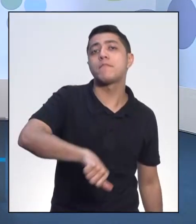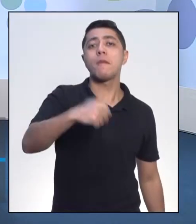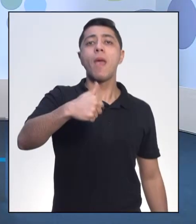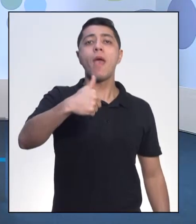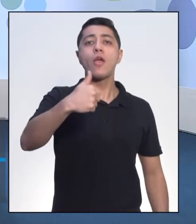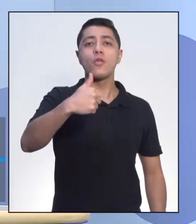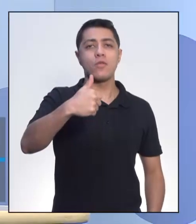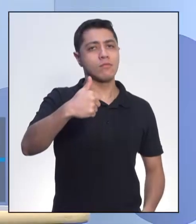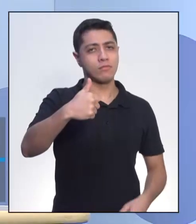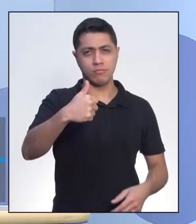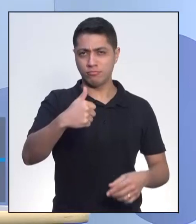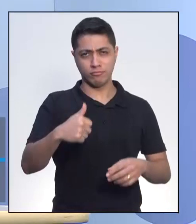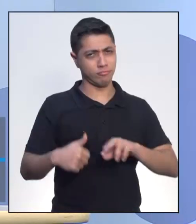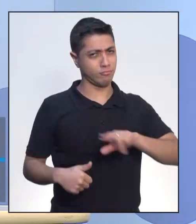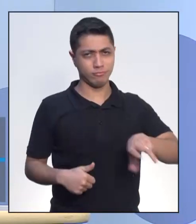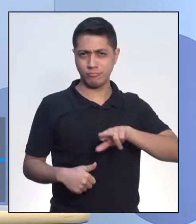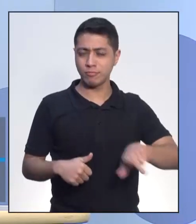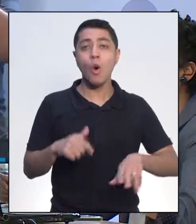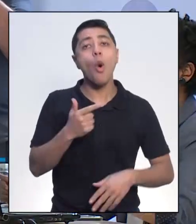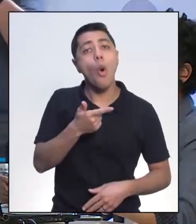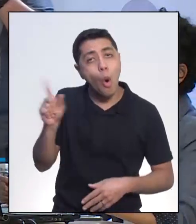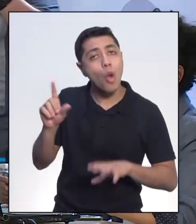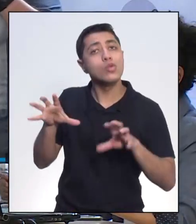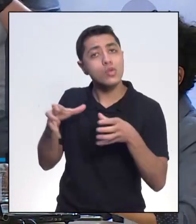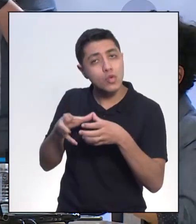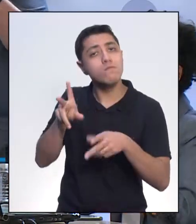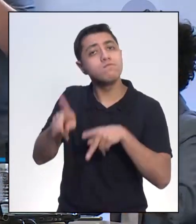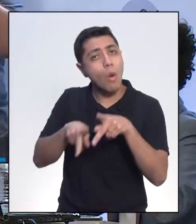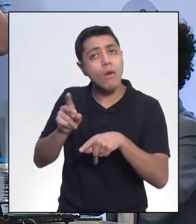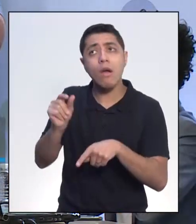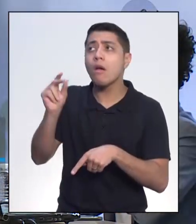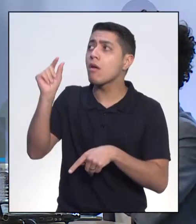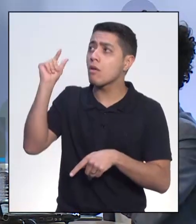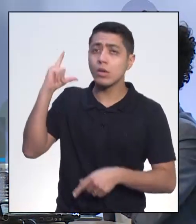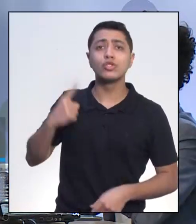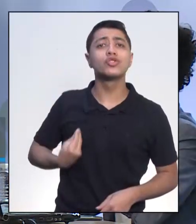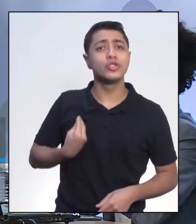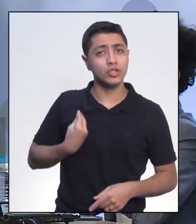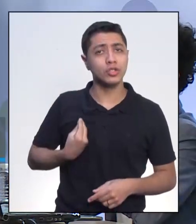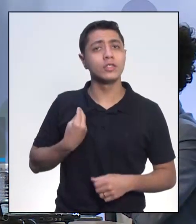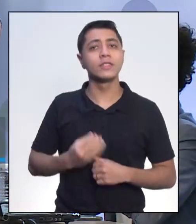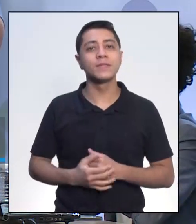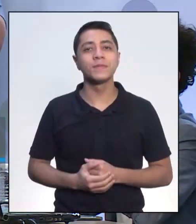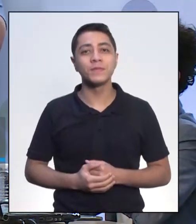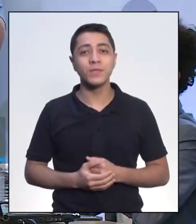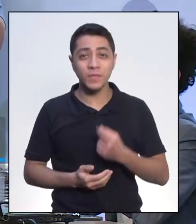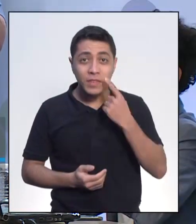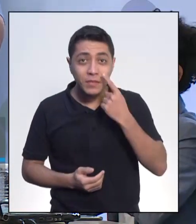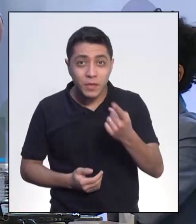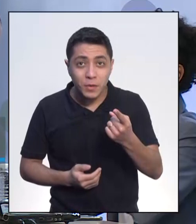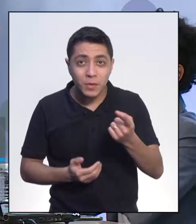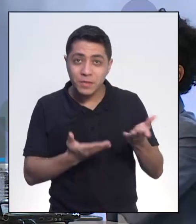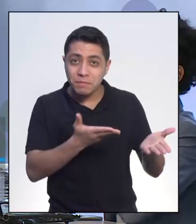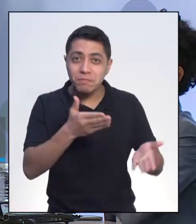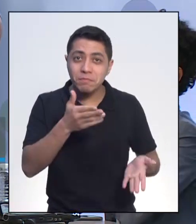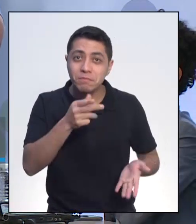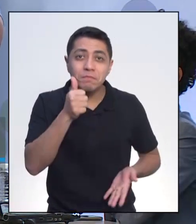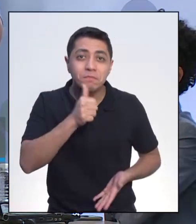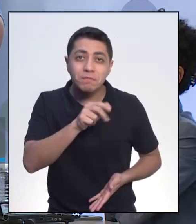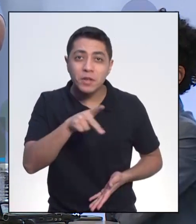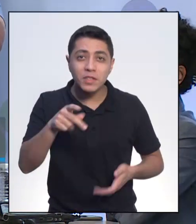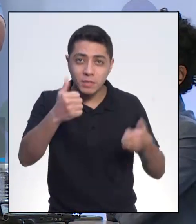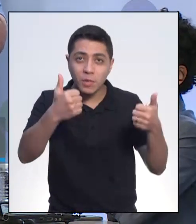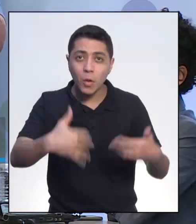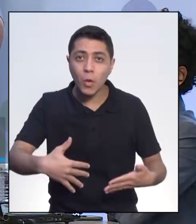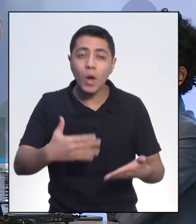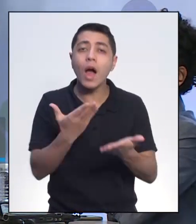à Grécia, inclusive. Exatamente. Bom, como a professora falou, isso aí é uma aula de história, até foi dada no primeiro ano, né?